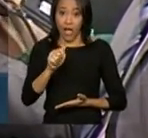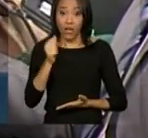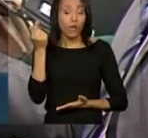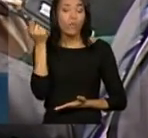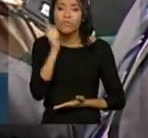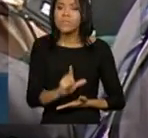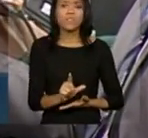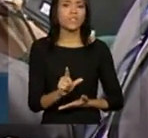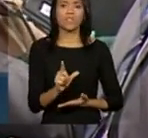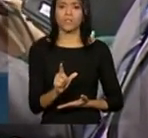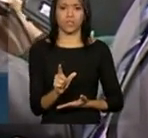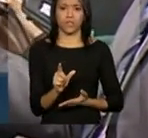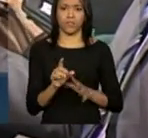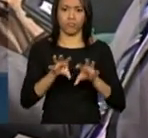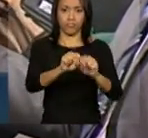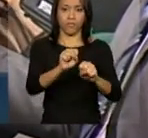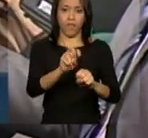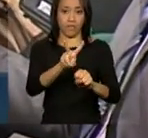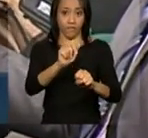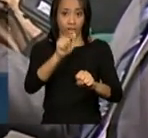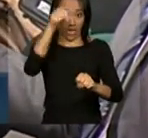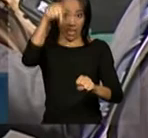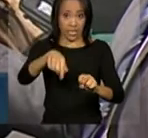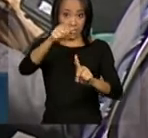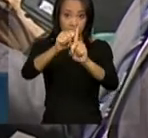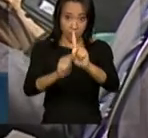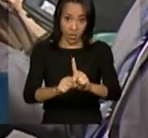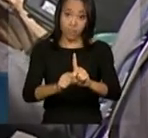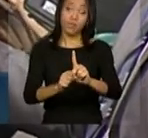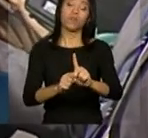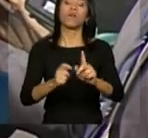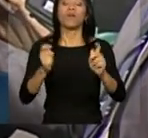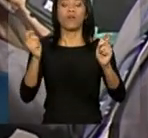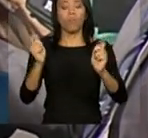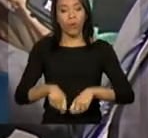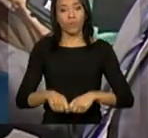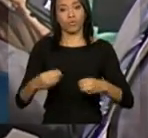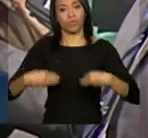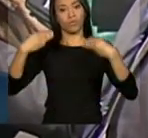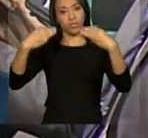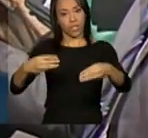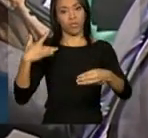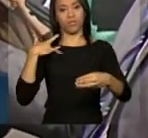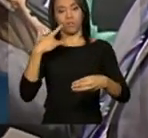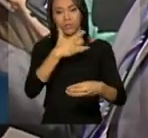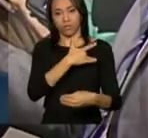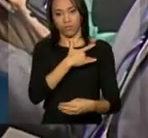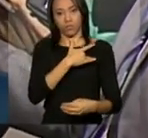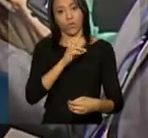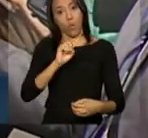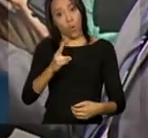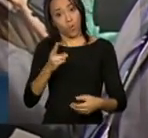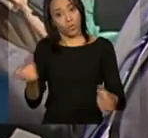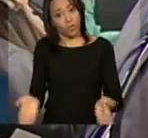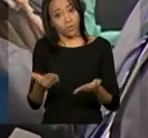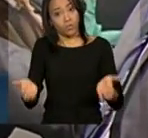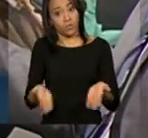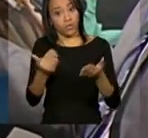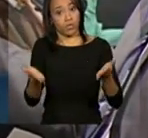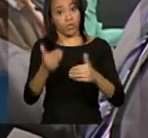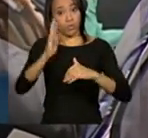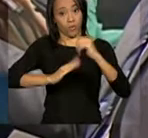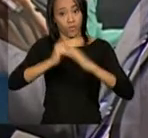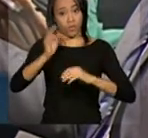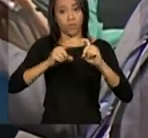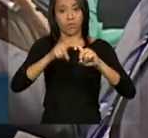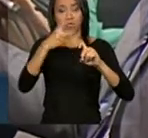ocupada por um profissional brasileiro nesse mês posso dar garantia o ministério saúde fará de tudo ou estimulando profissionais Brasileiros